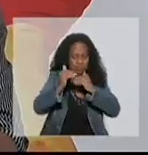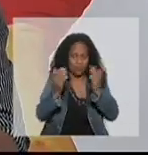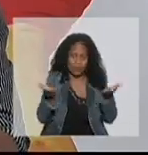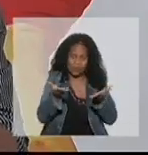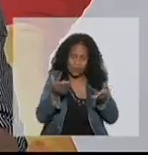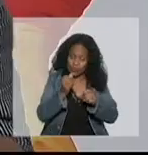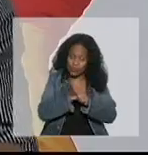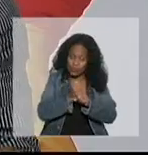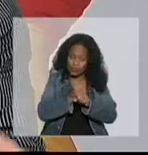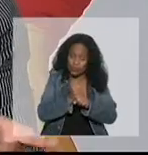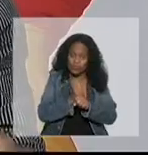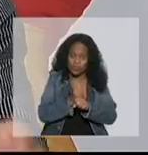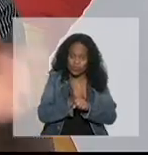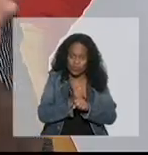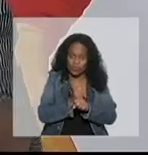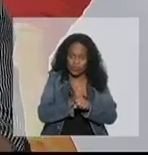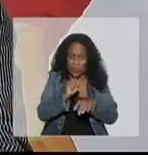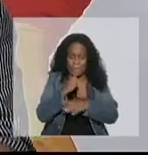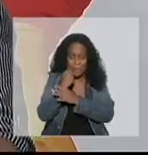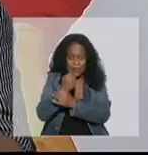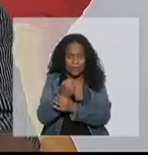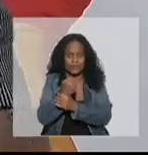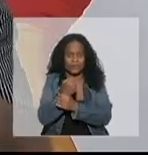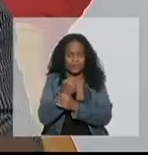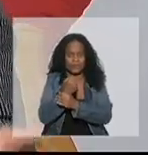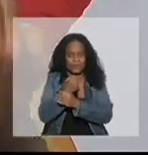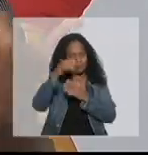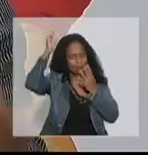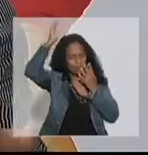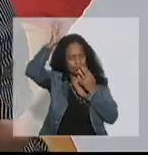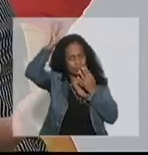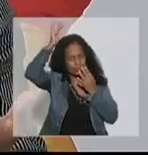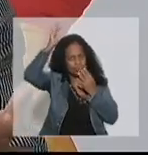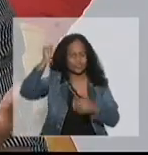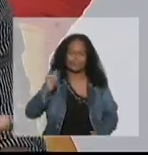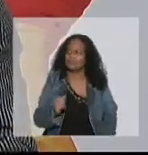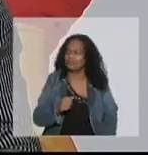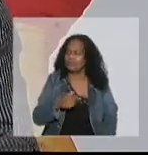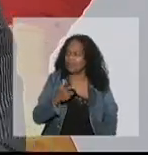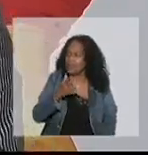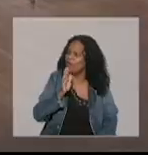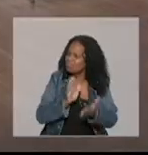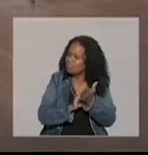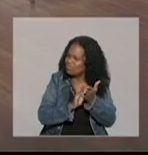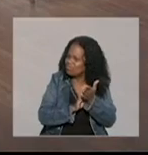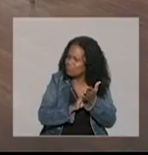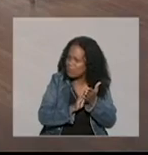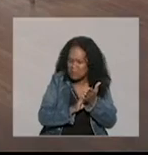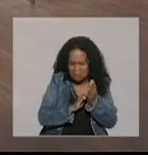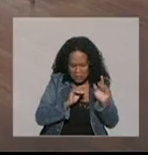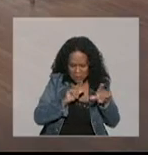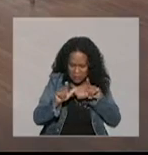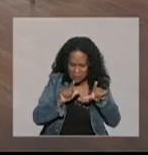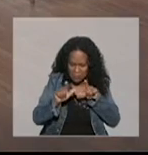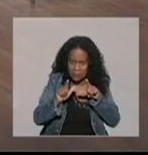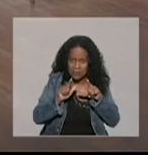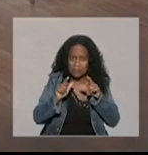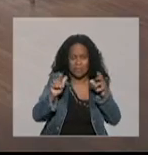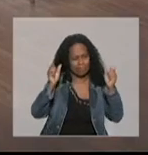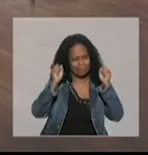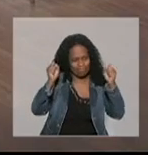construído. E hoje, na tese, eu trabalhando com o Serviço de Proteção Índio, que antecedeu a FUNAI. Nossa, olha, eu vou te falar, parabéns